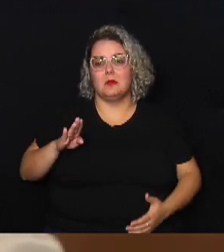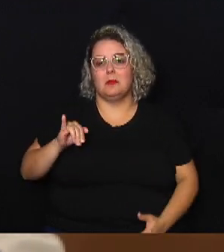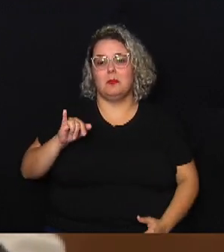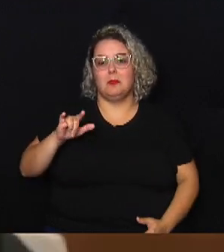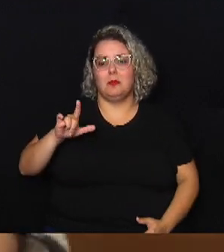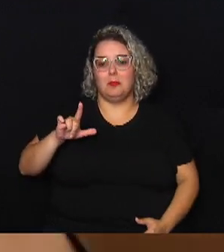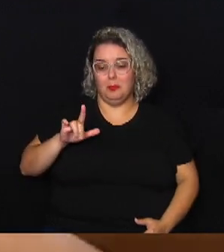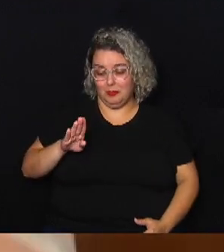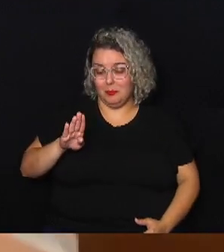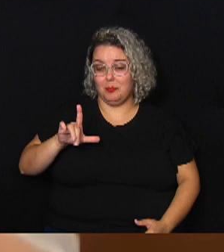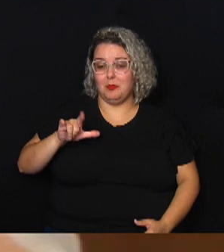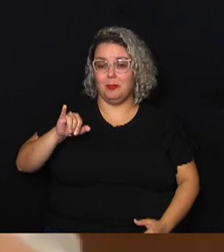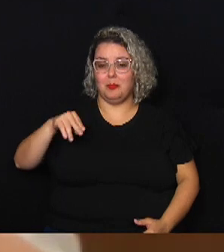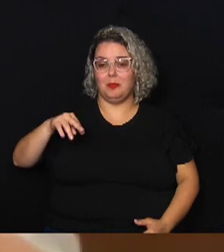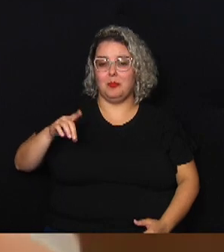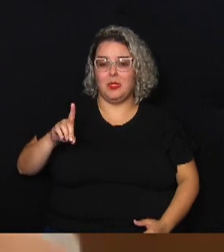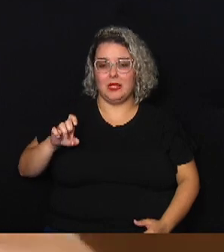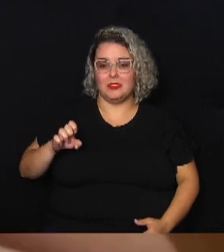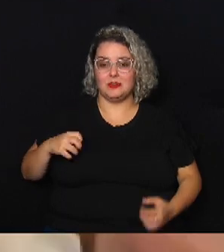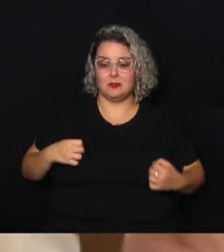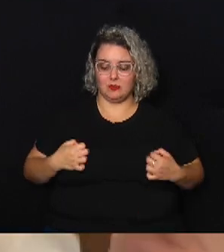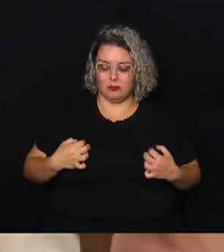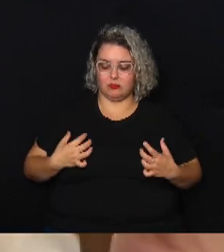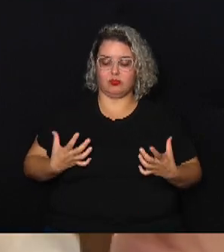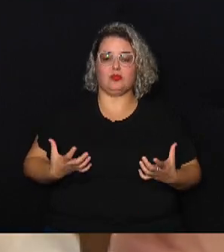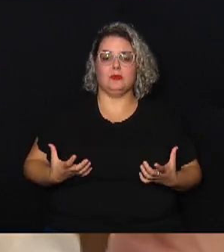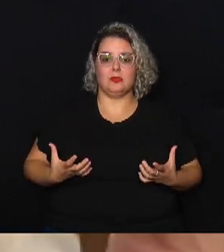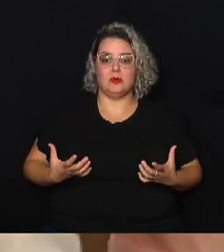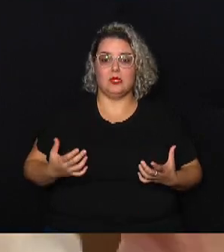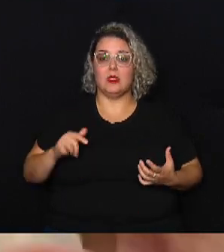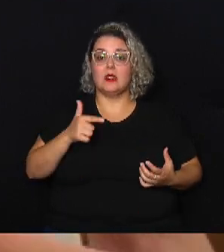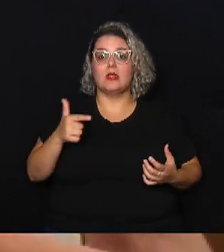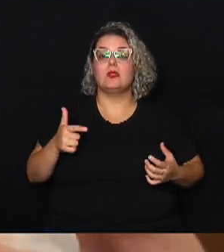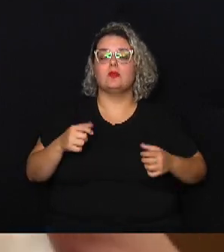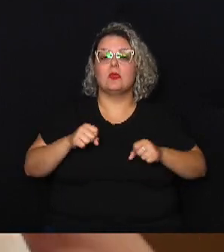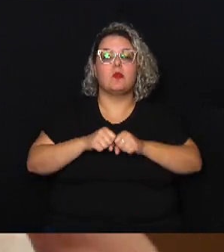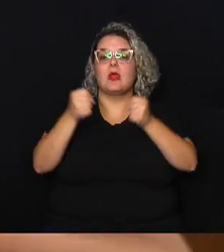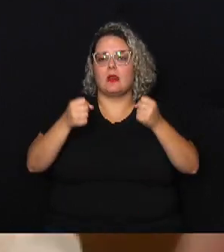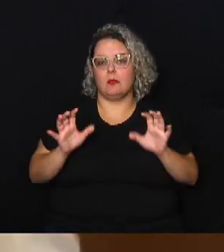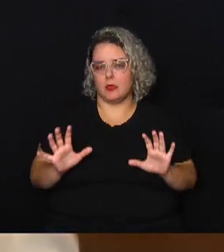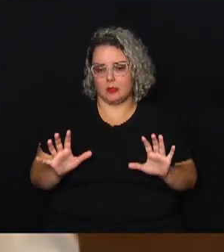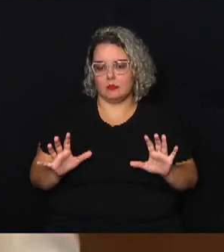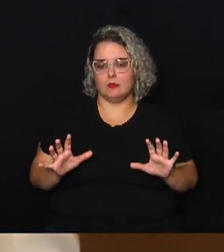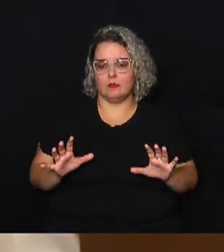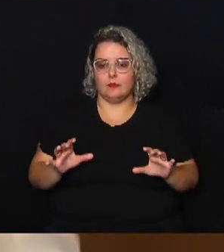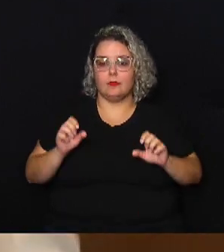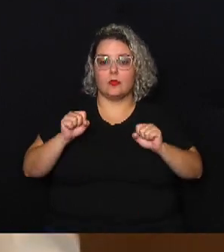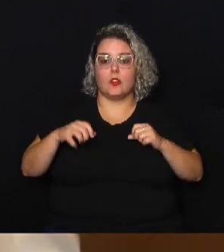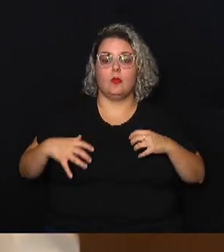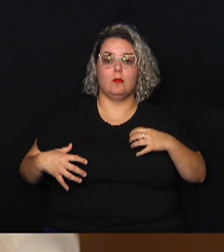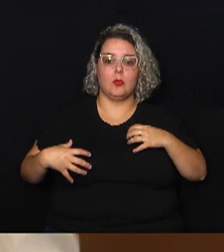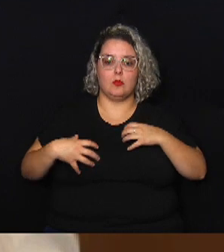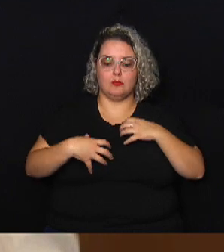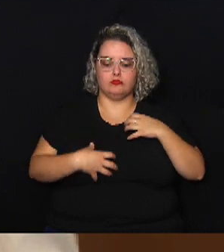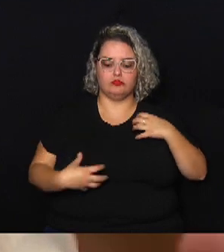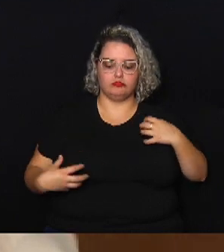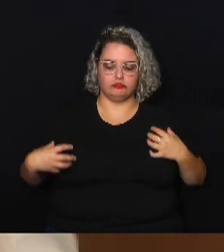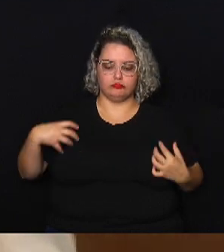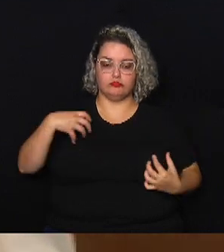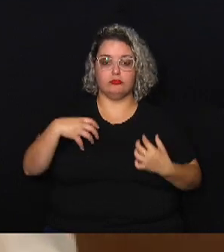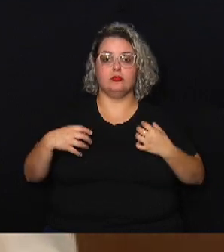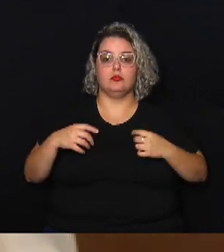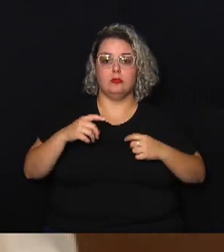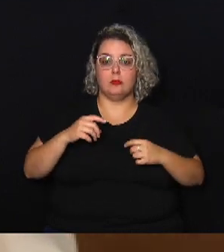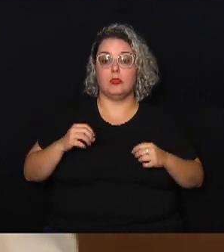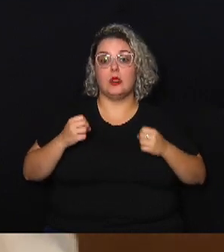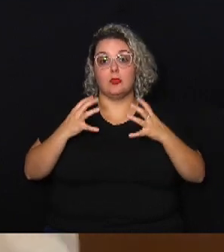ele transpira para fora sem ter uma ruptura do implante. E isso poderia ter uma migração desse material estranho para todo